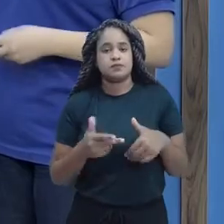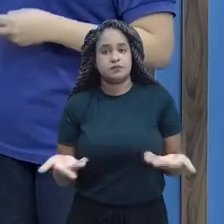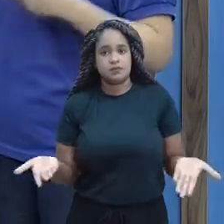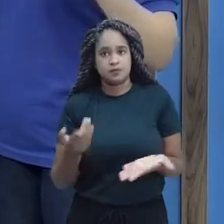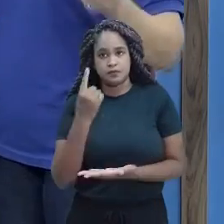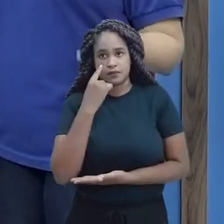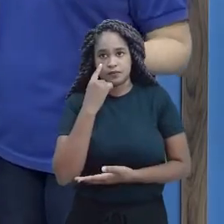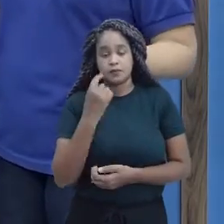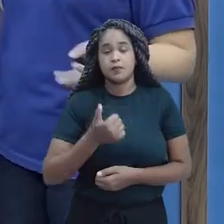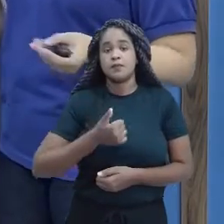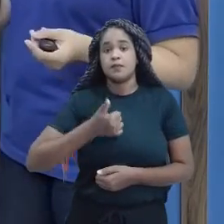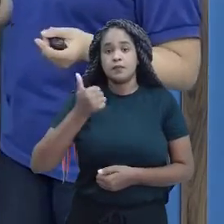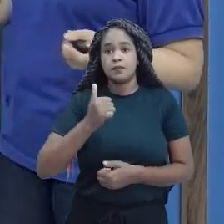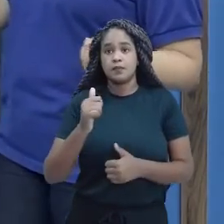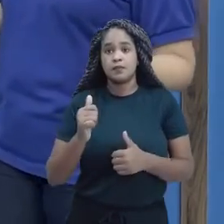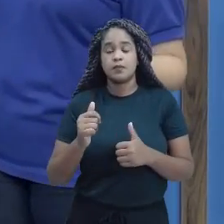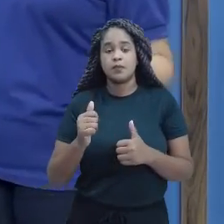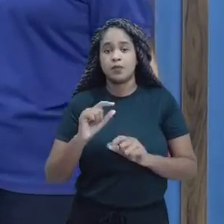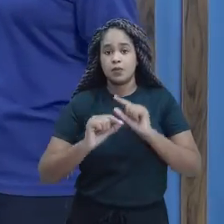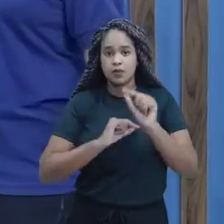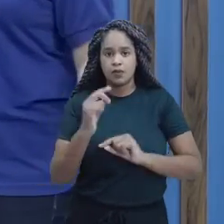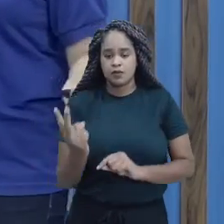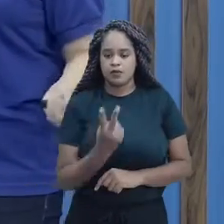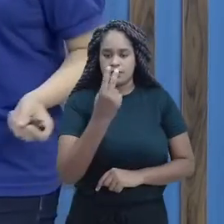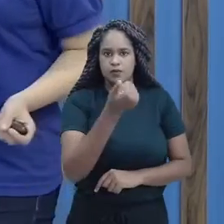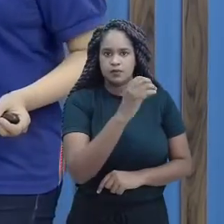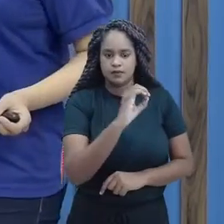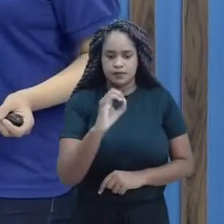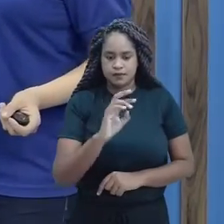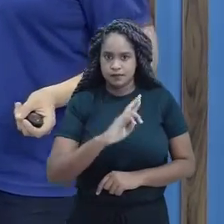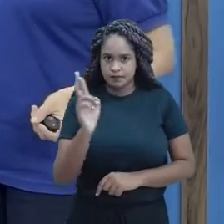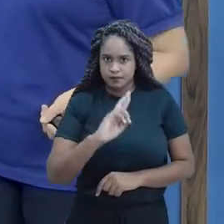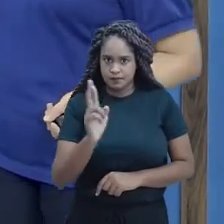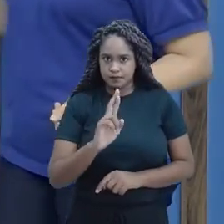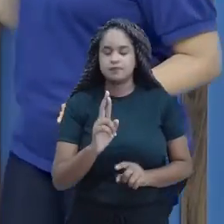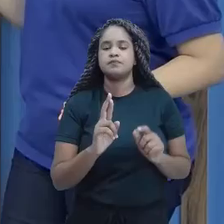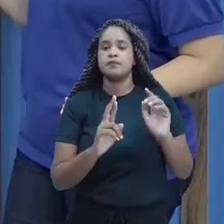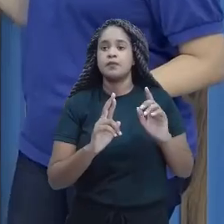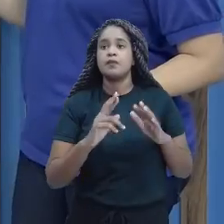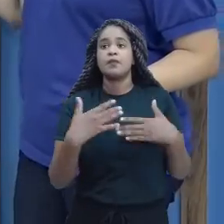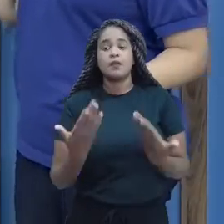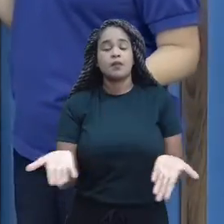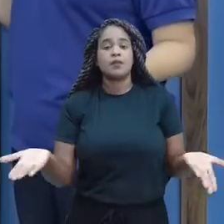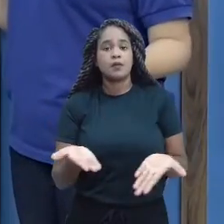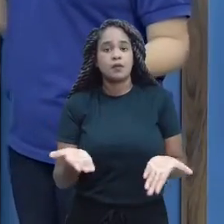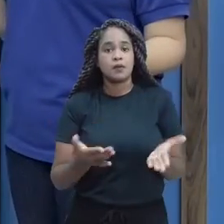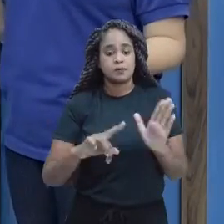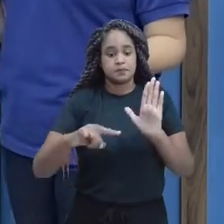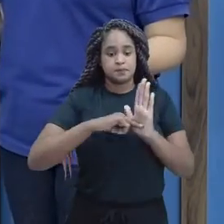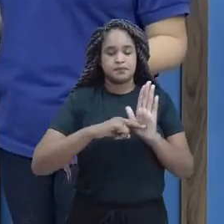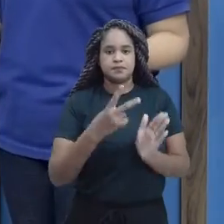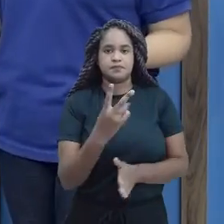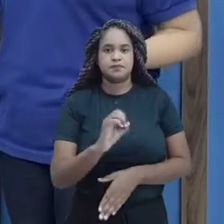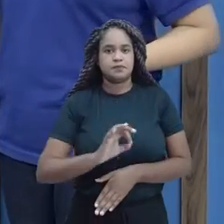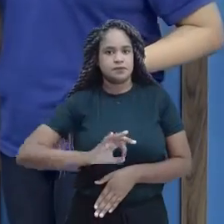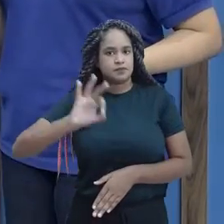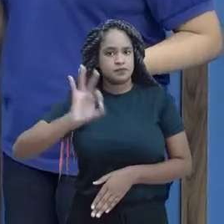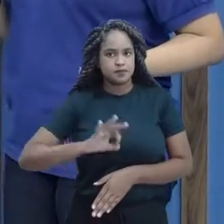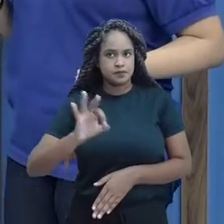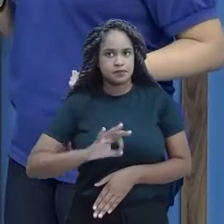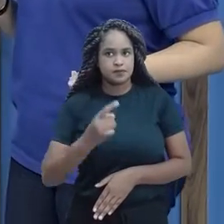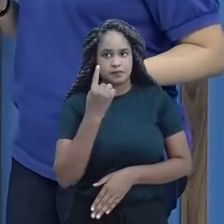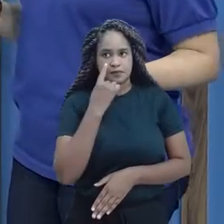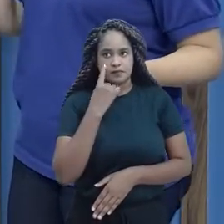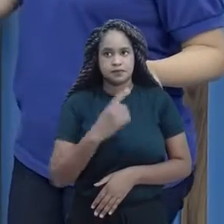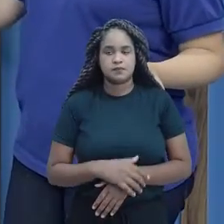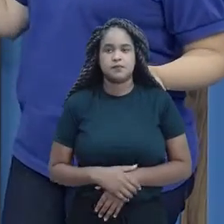trabalhou com a ideia do tênis utilizando R$100 como ele, inicial, né? E aí, para a gente tirar os 20%, deixa eu ver se o Thiago já colocou